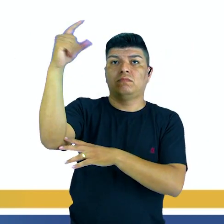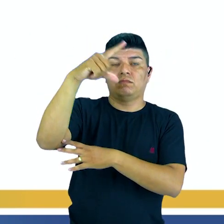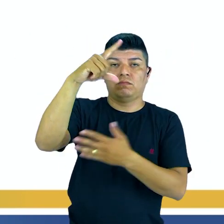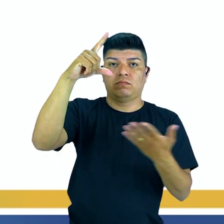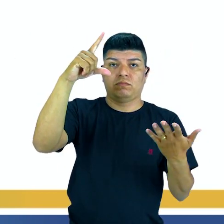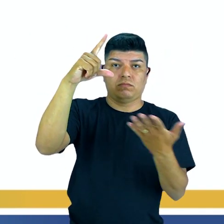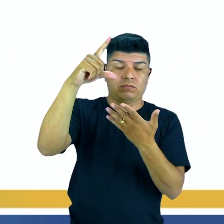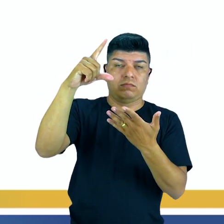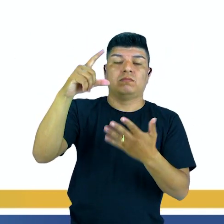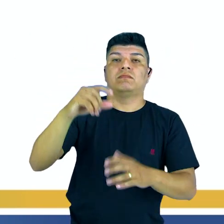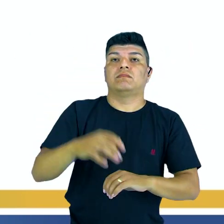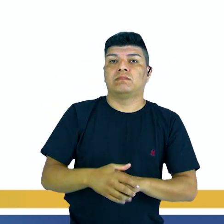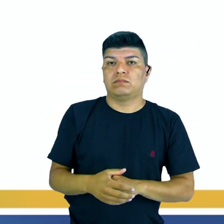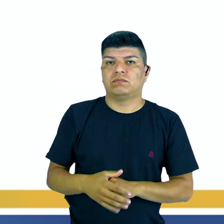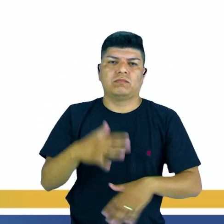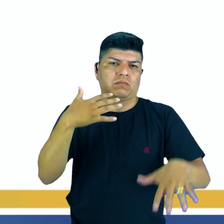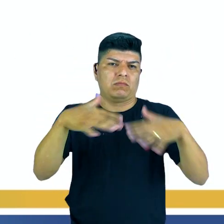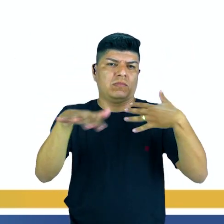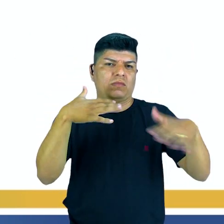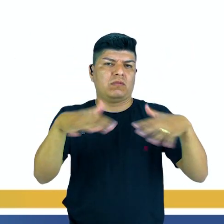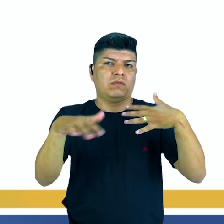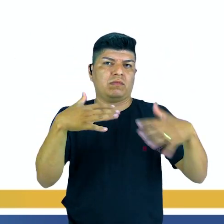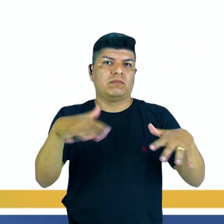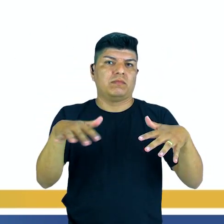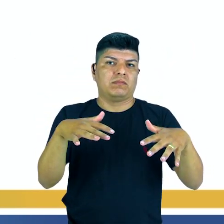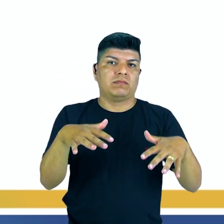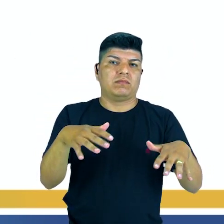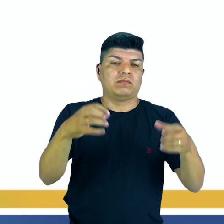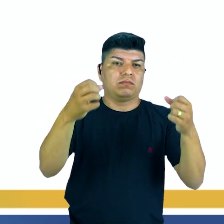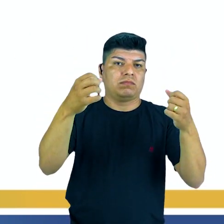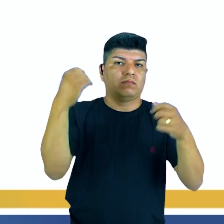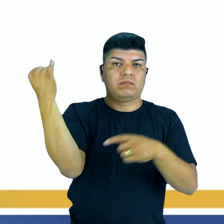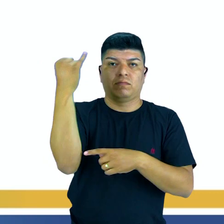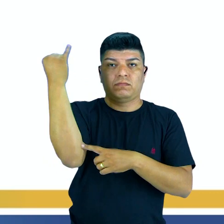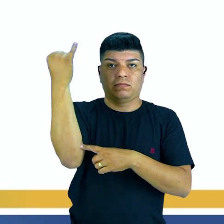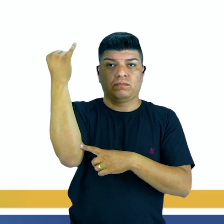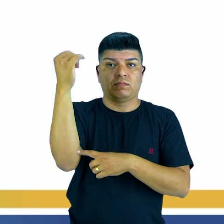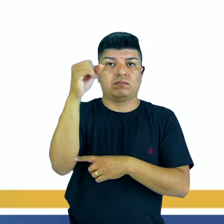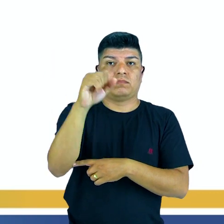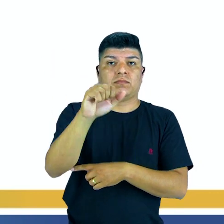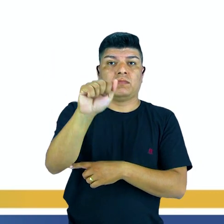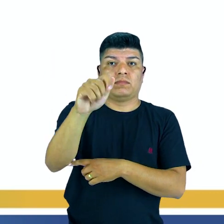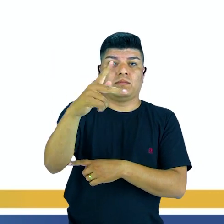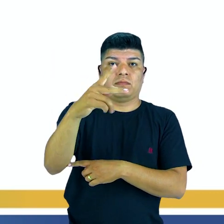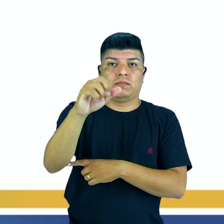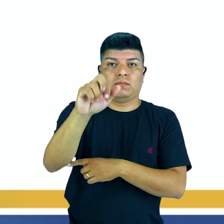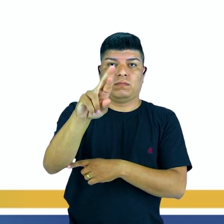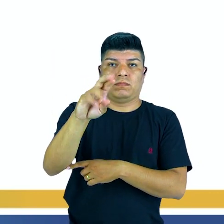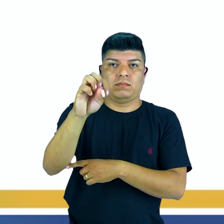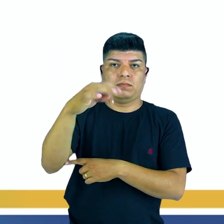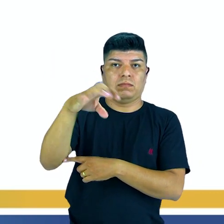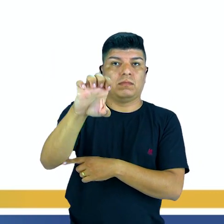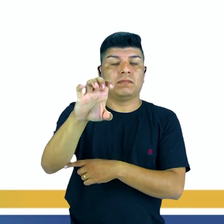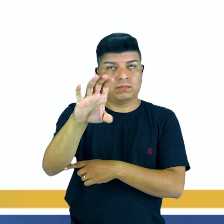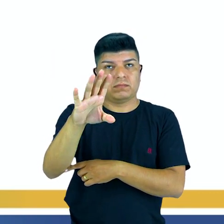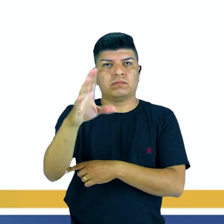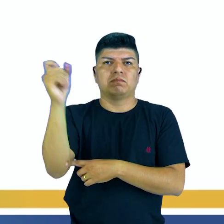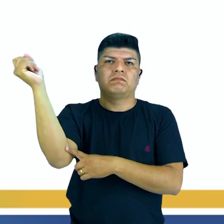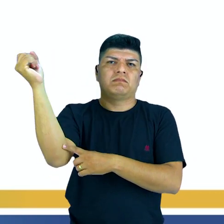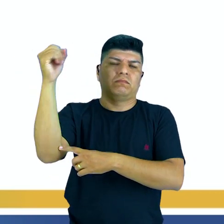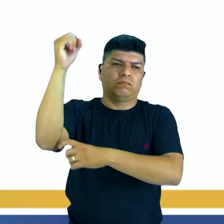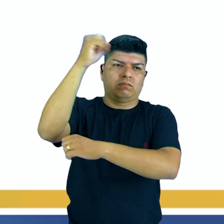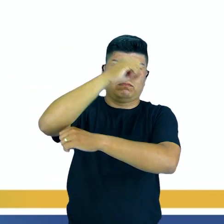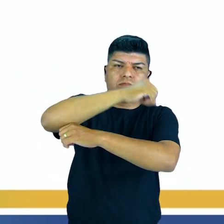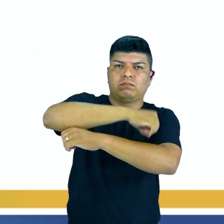o movimento aparente dos astros, é muito importante falar esse aparente. Por quê? Ah, o Sol nasce a leste, se põe a oeste na época